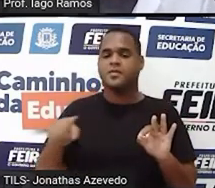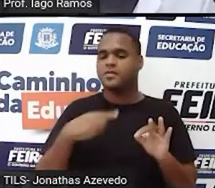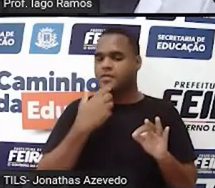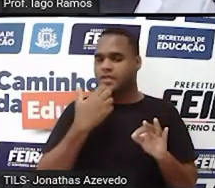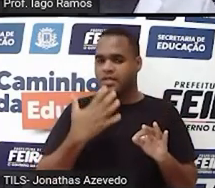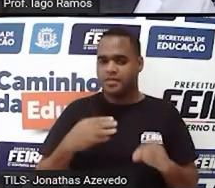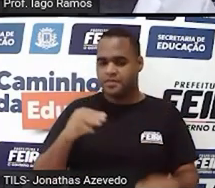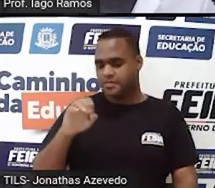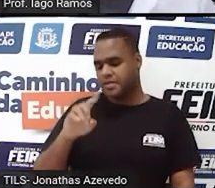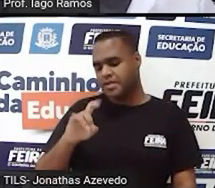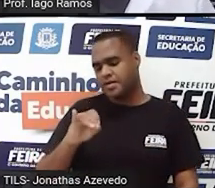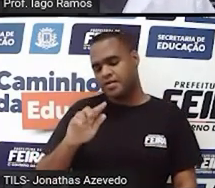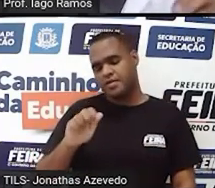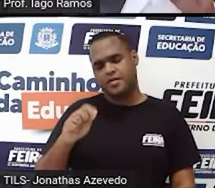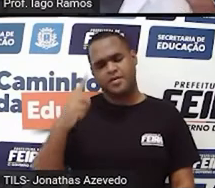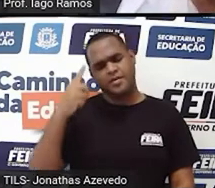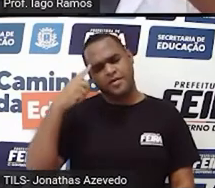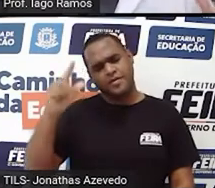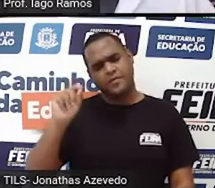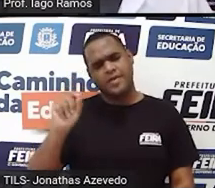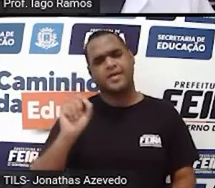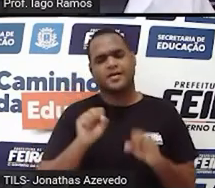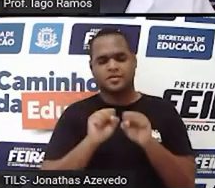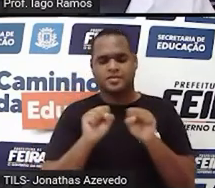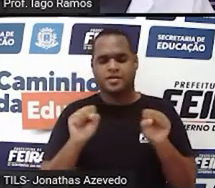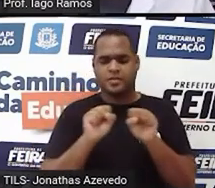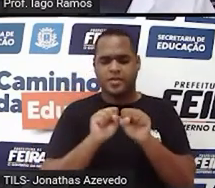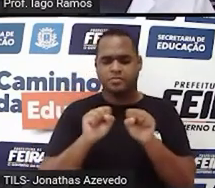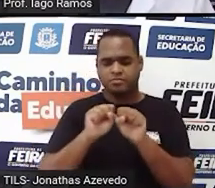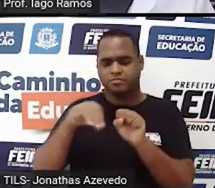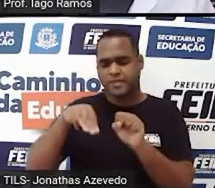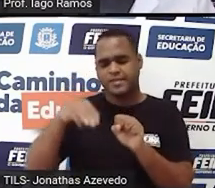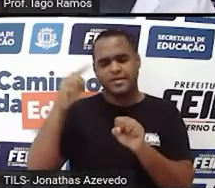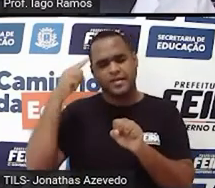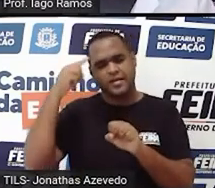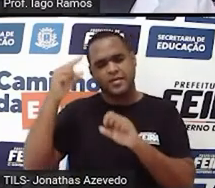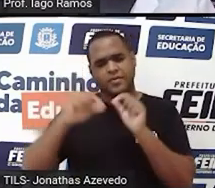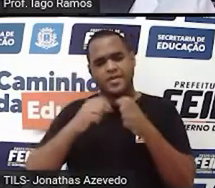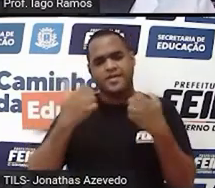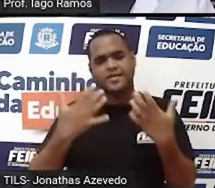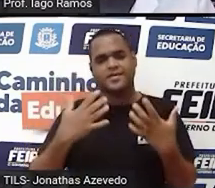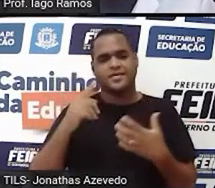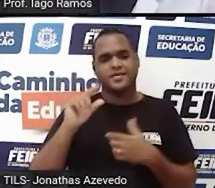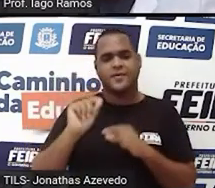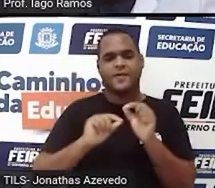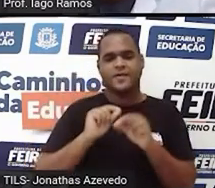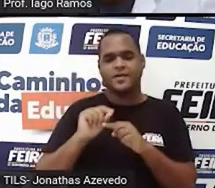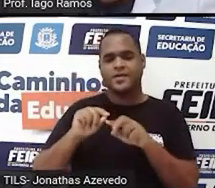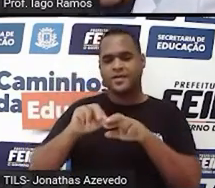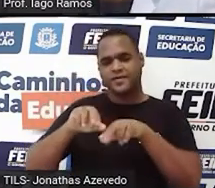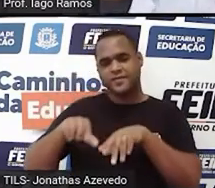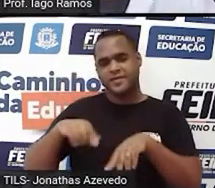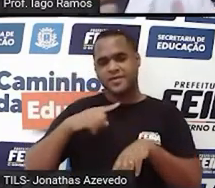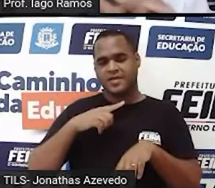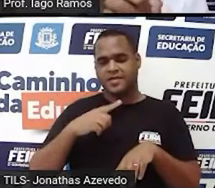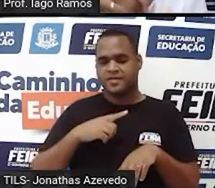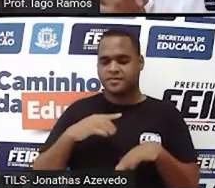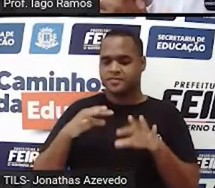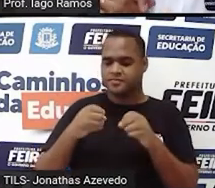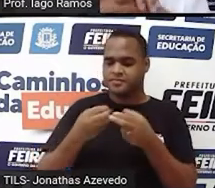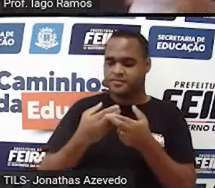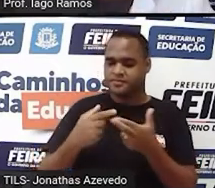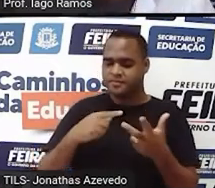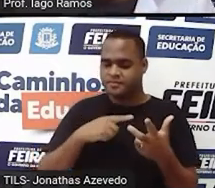falar de medida a gente precisa entender o que são sistemas de medidas né nada mais é do que formas maneiras